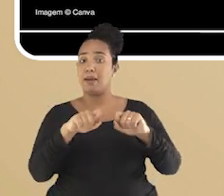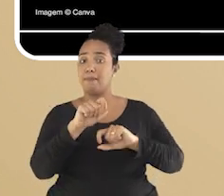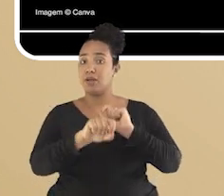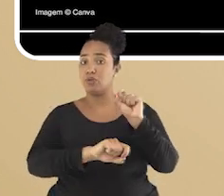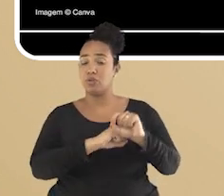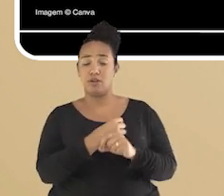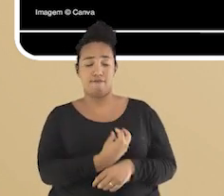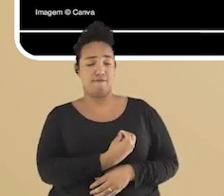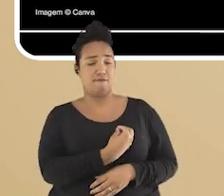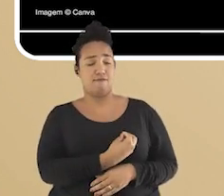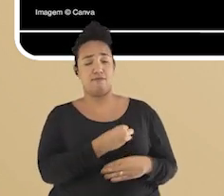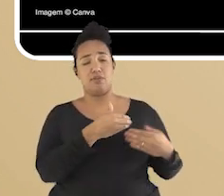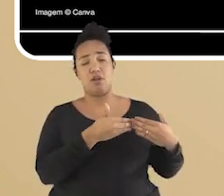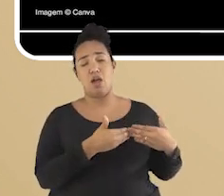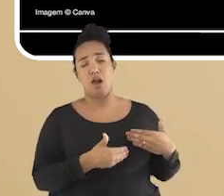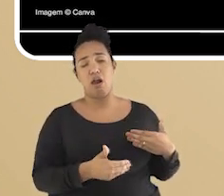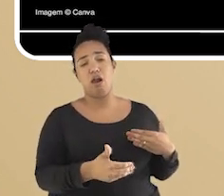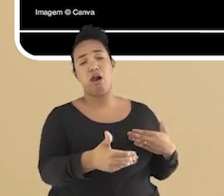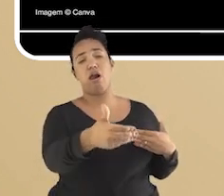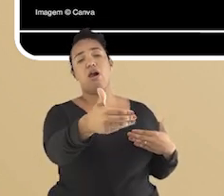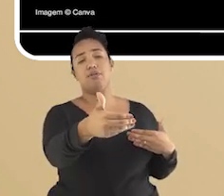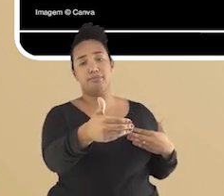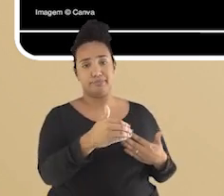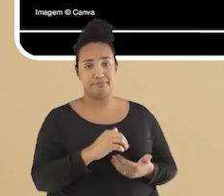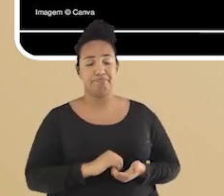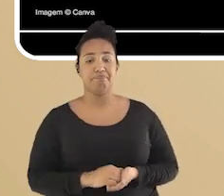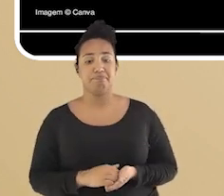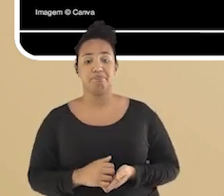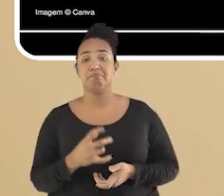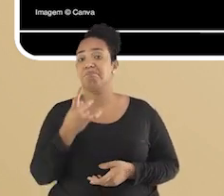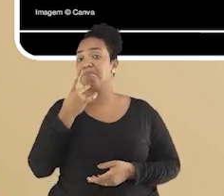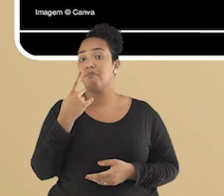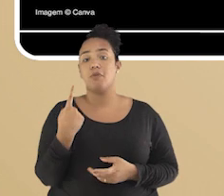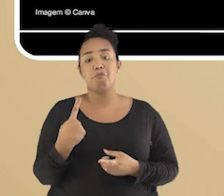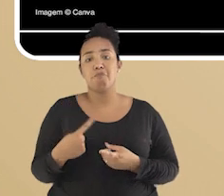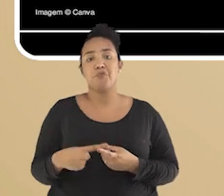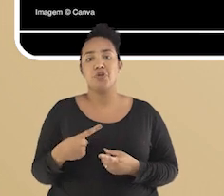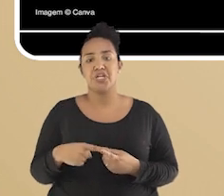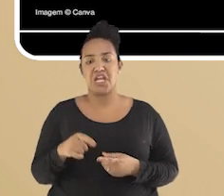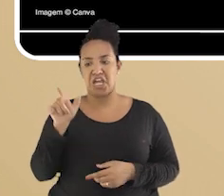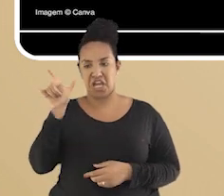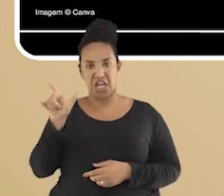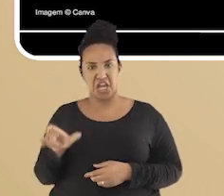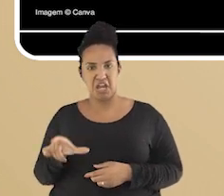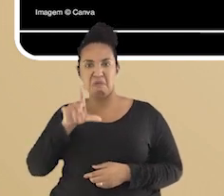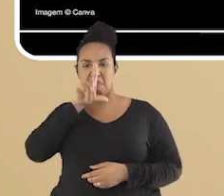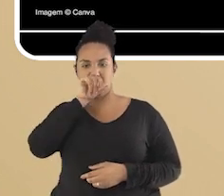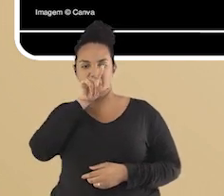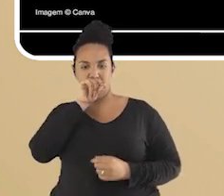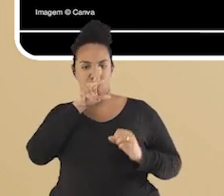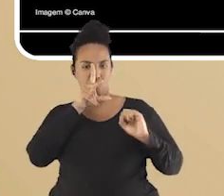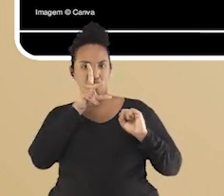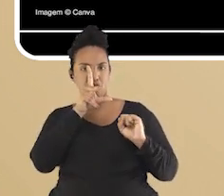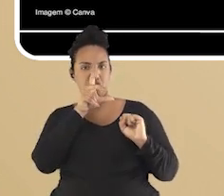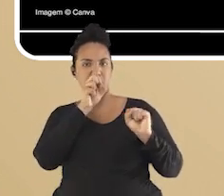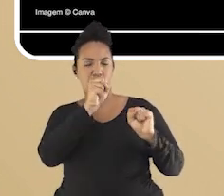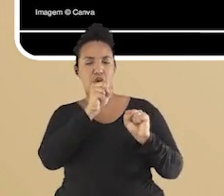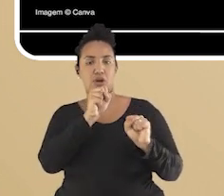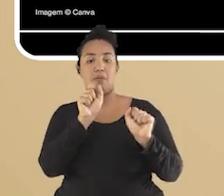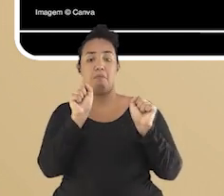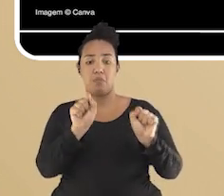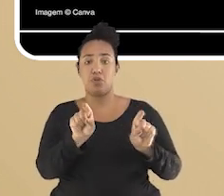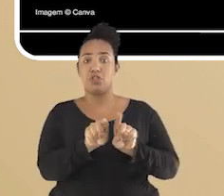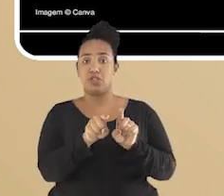por muitos anos. Diziam que era devido à sua grande força e que ele poderia viver